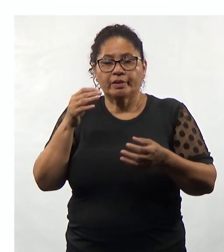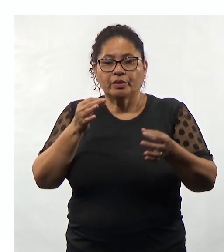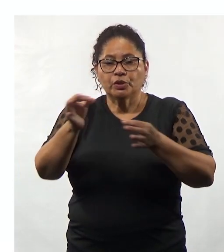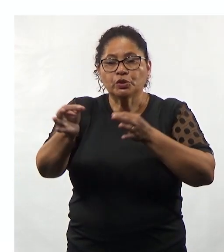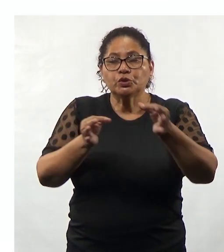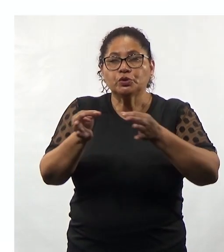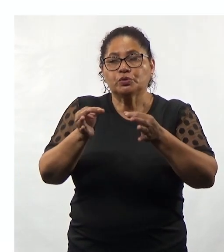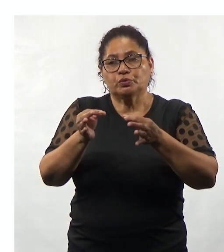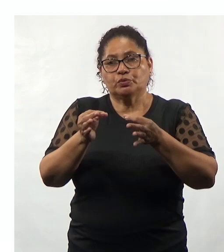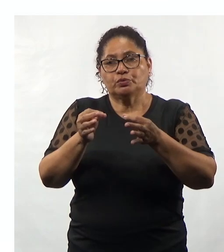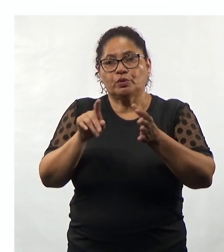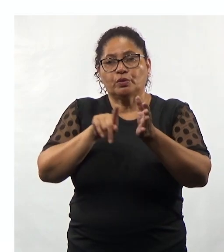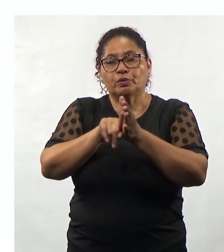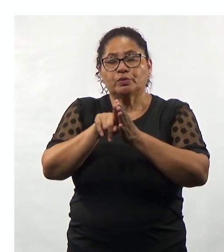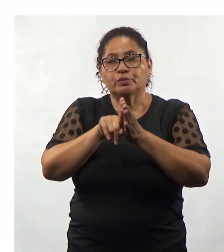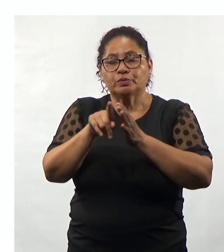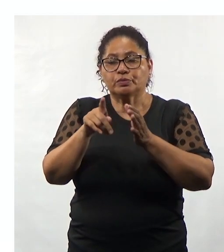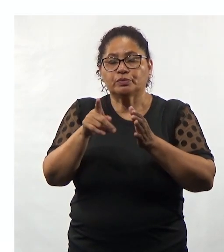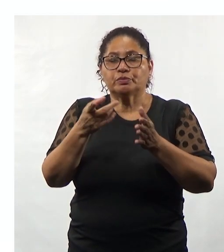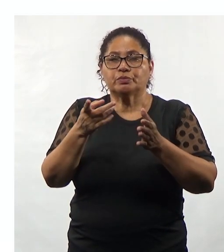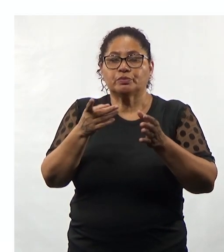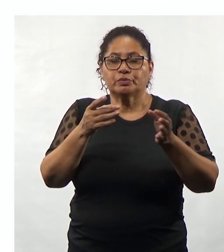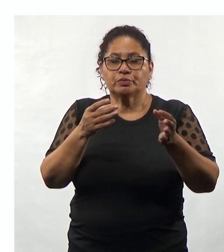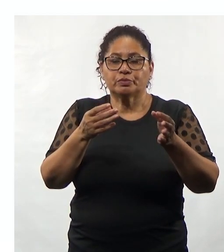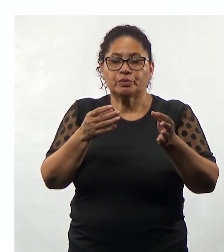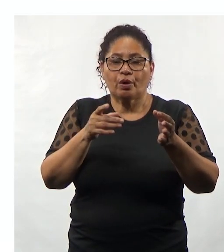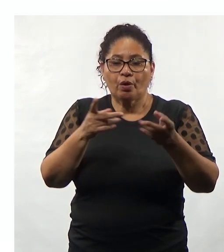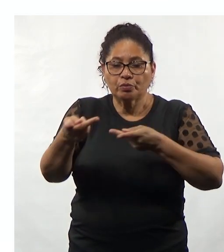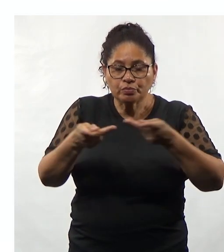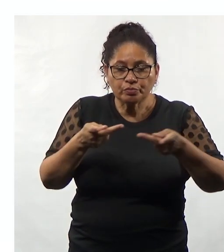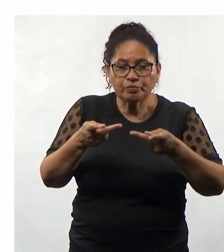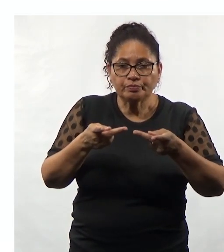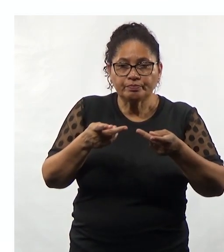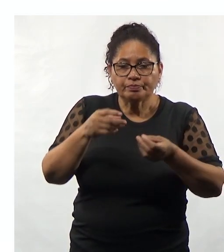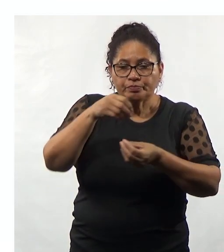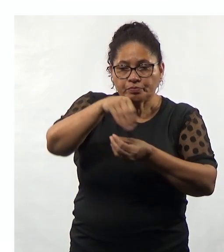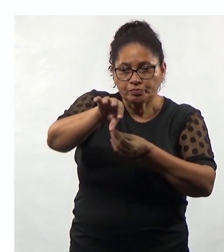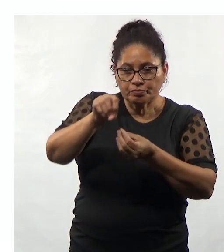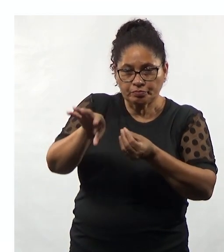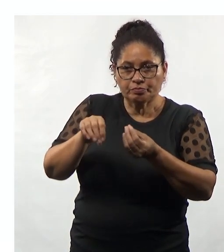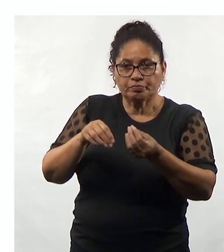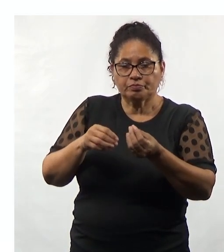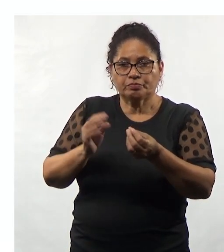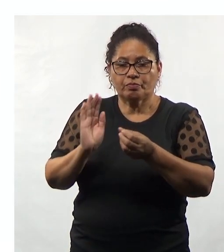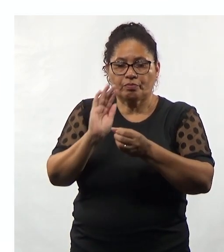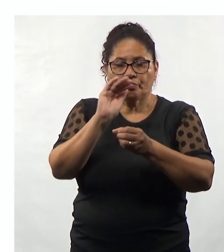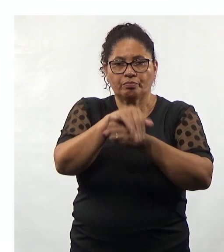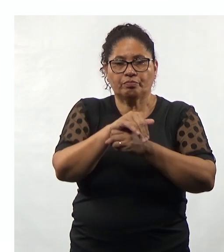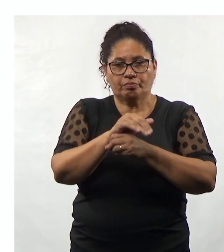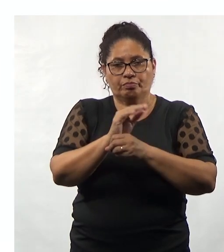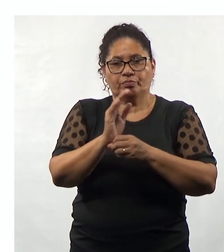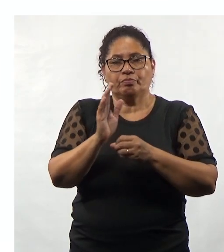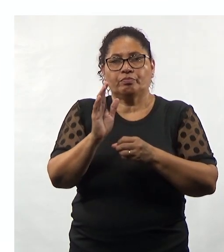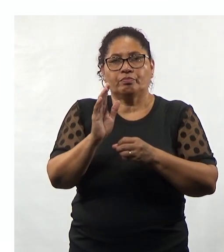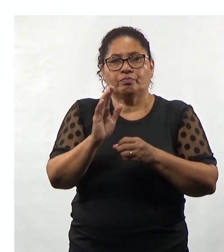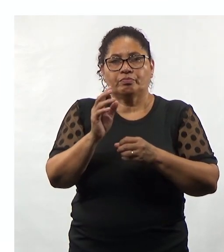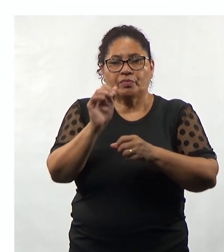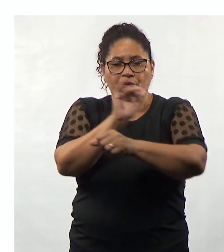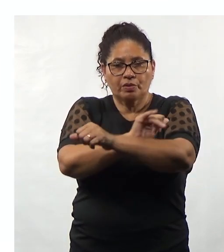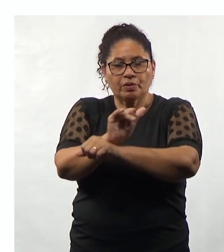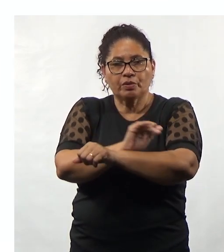para o balanceamento de projetos. O que é balancear projetos? É analisar a distribuição dos projetos nas cestas,